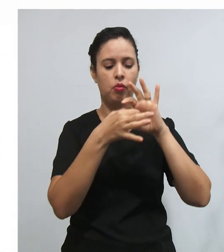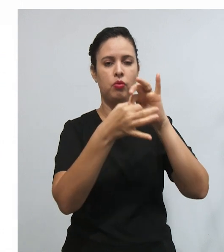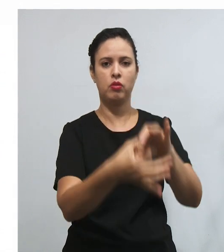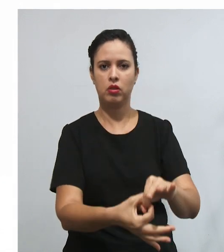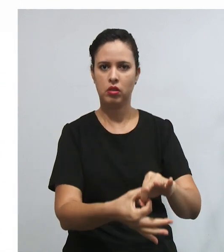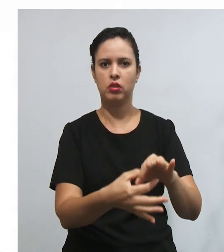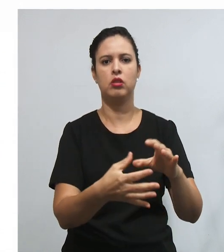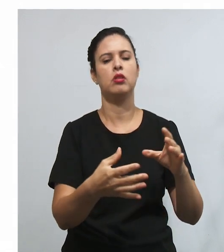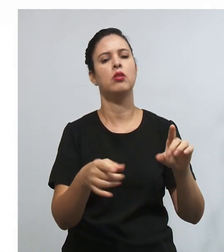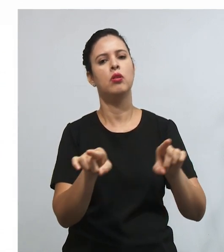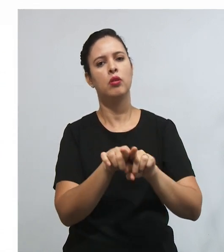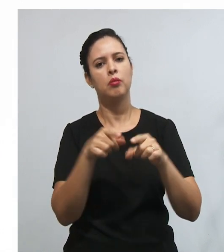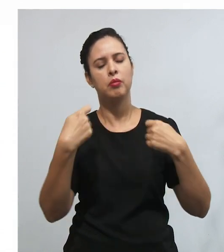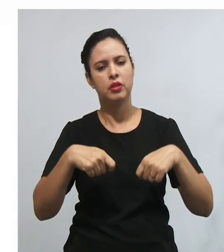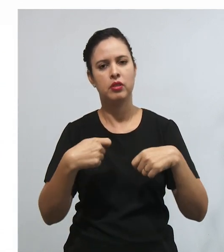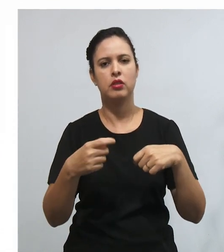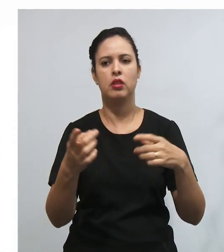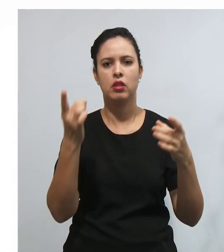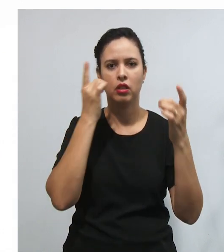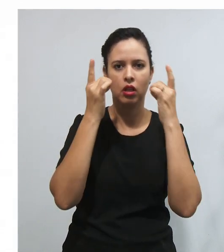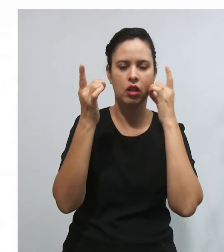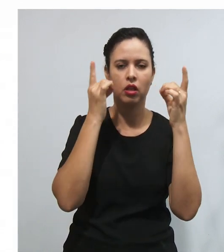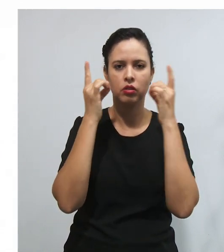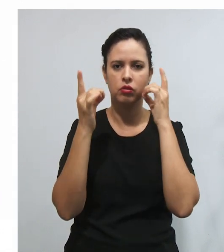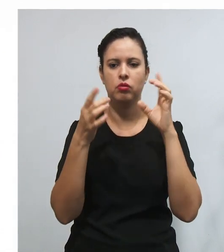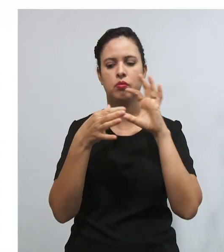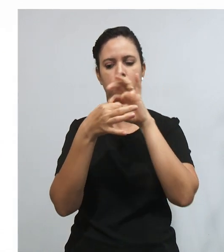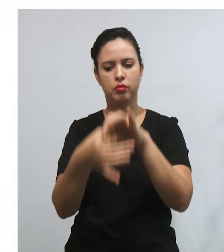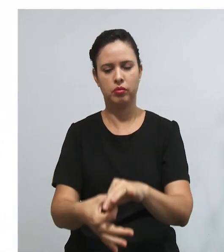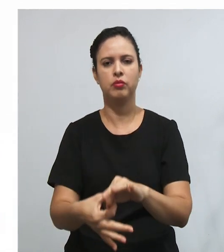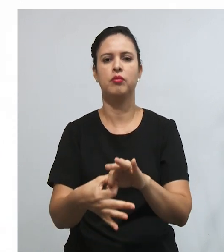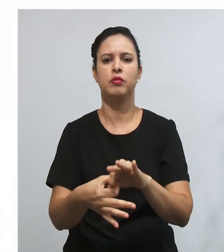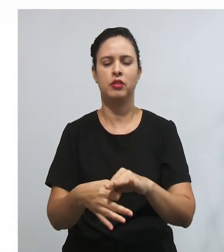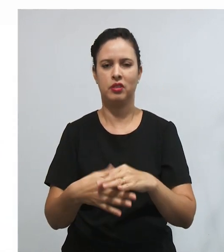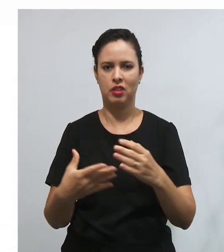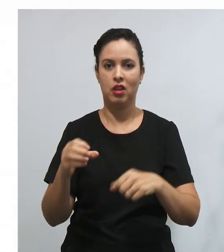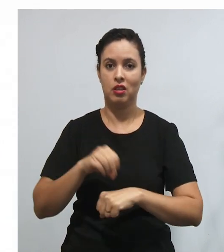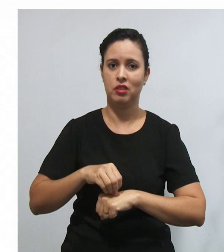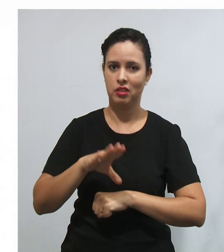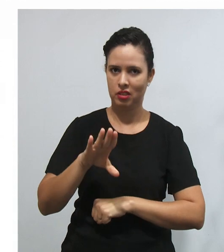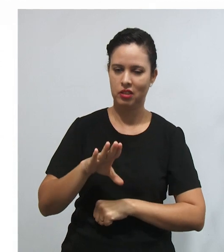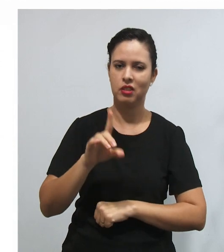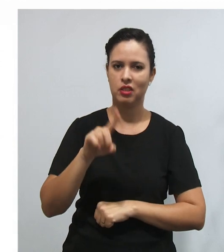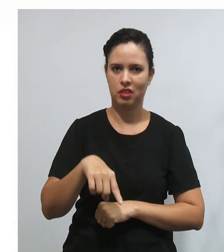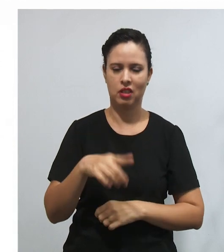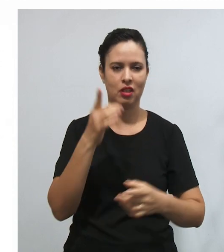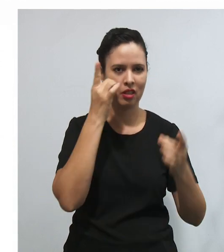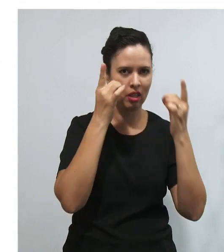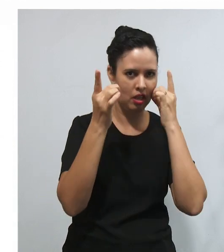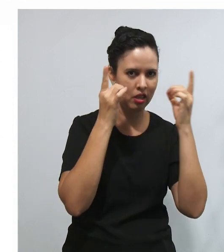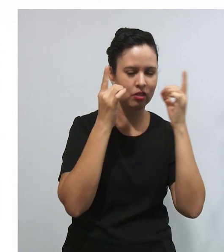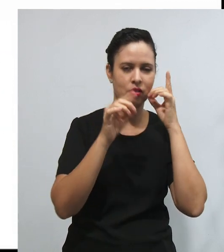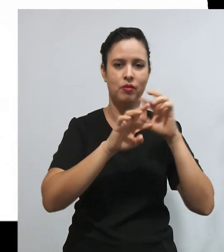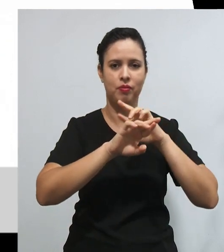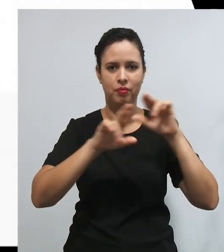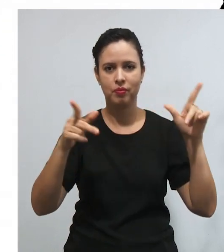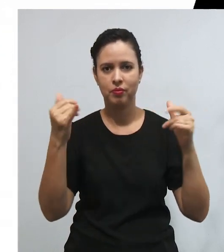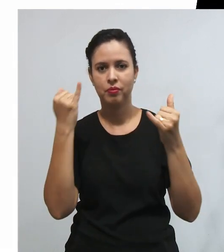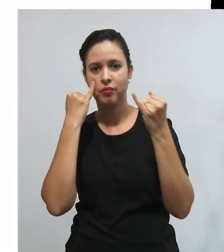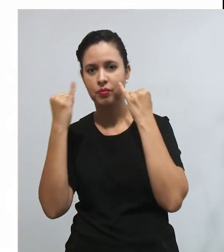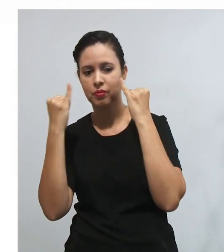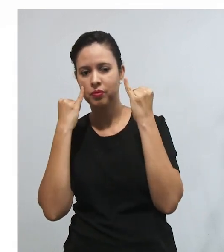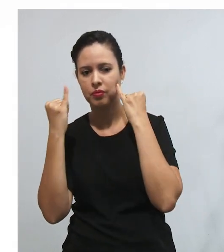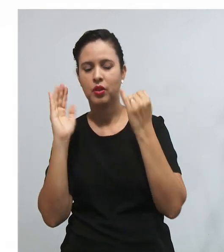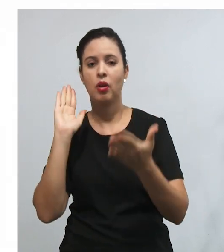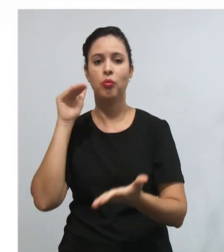dados associados. Tá? Então, fica a dica aí para vocês, né, sobre dado e informação. Ok? E aqui, por